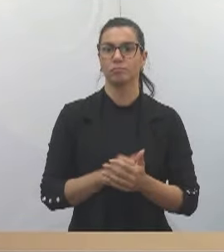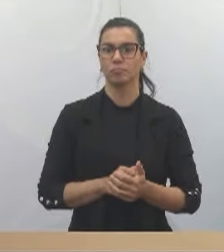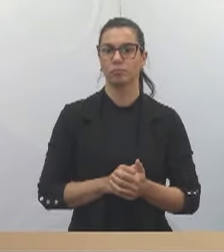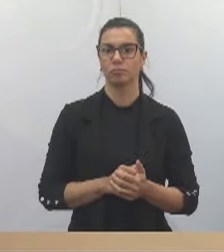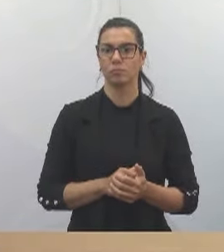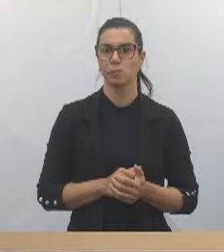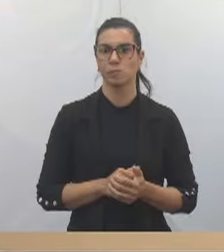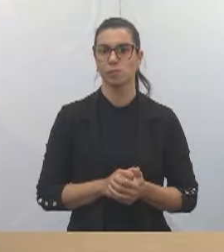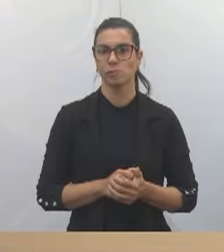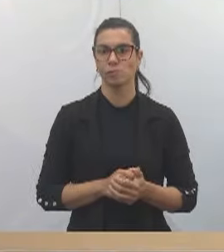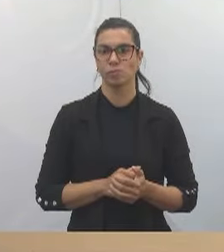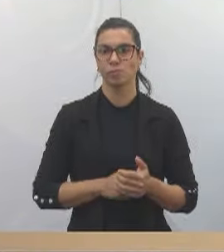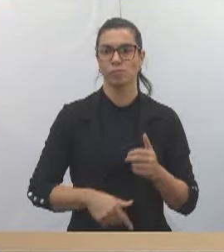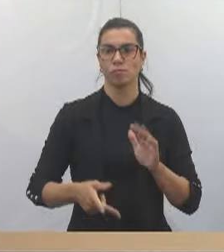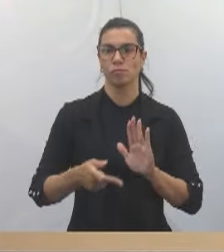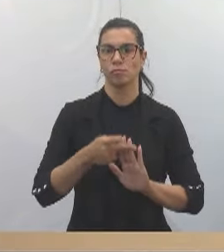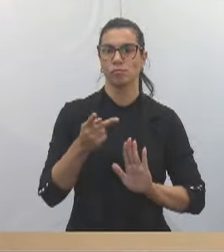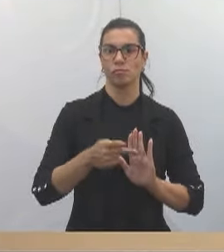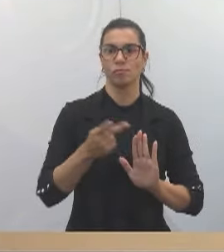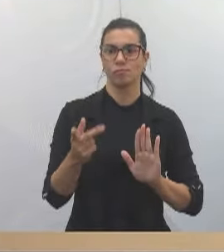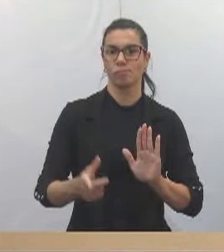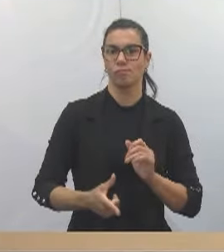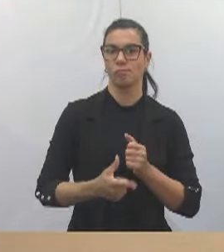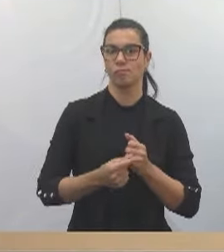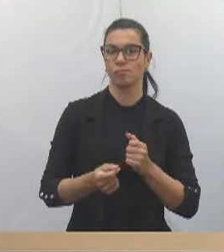são dos parágrafos do artigo